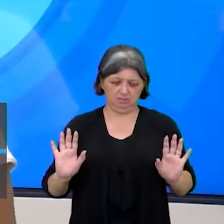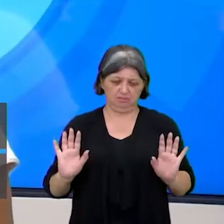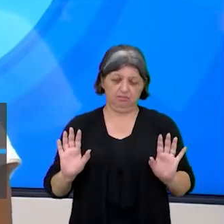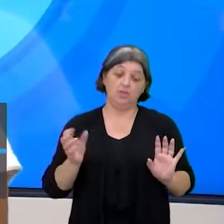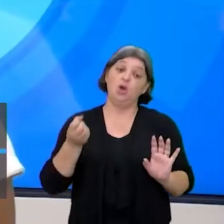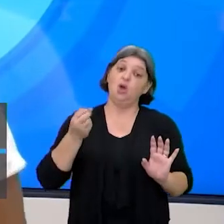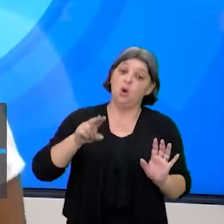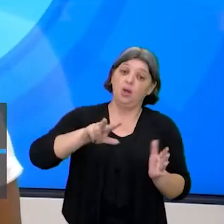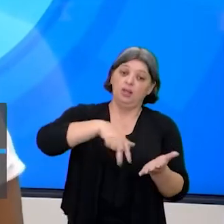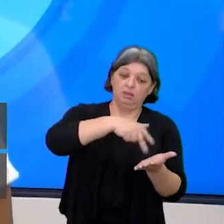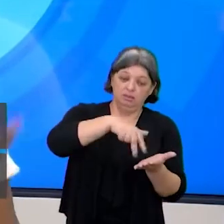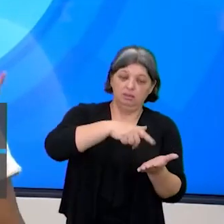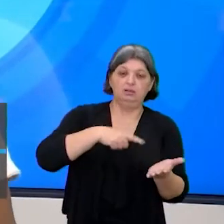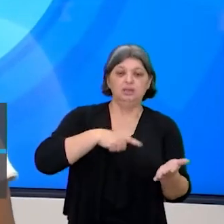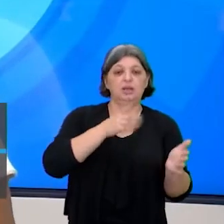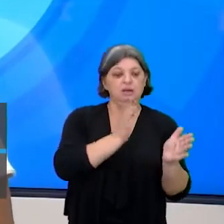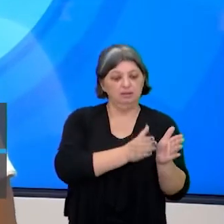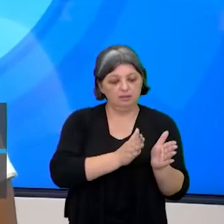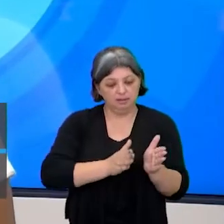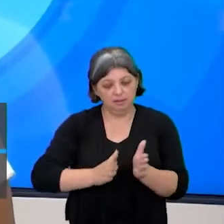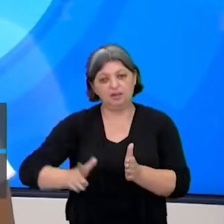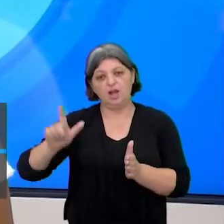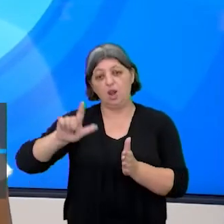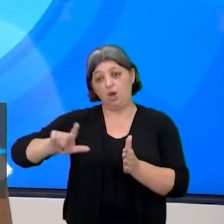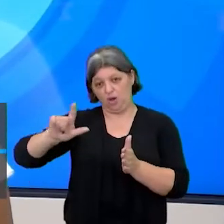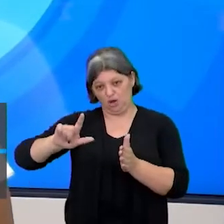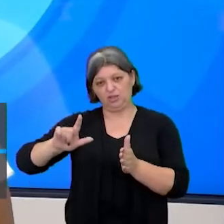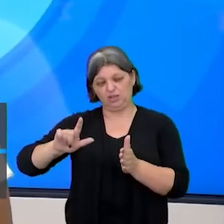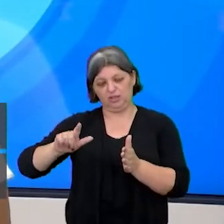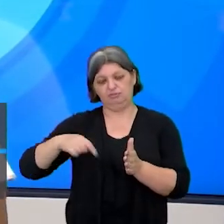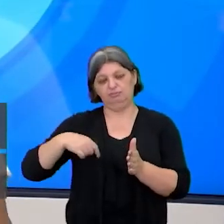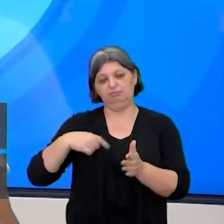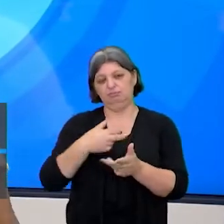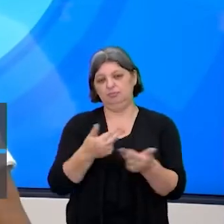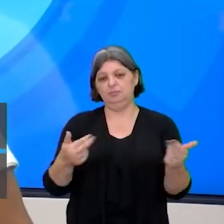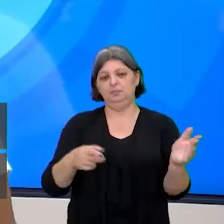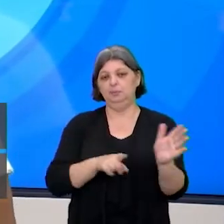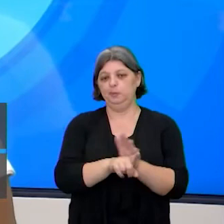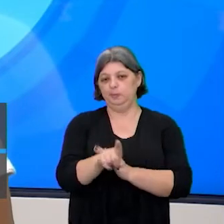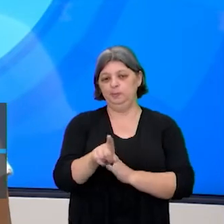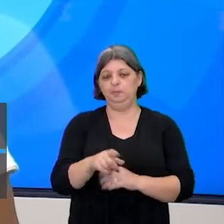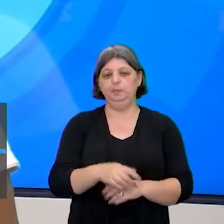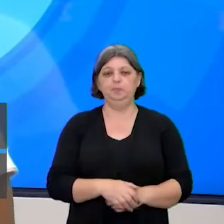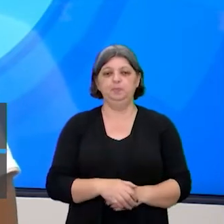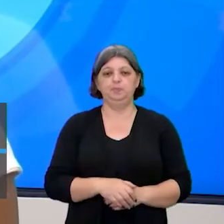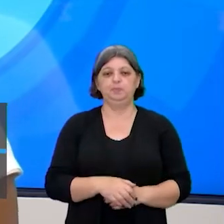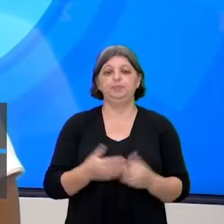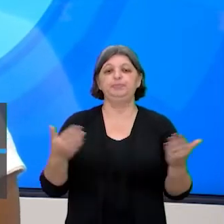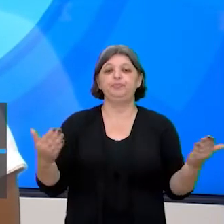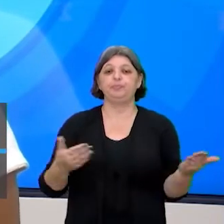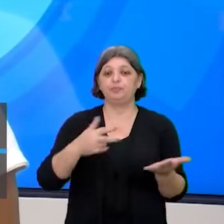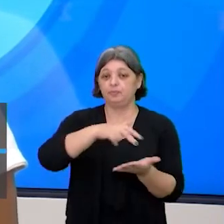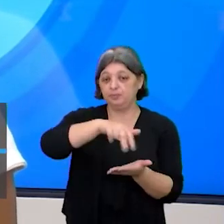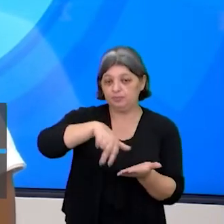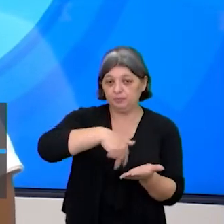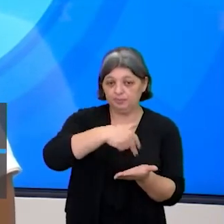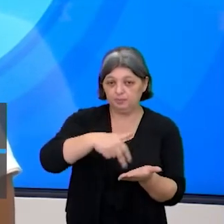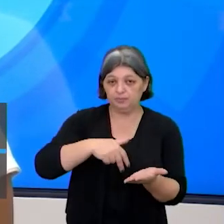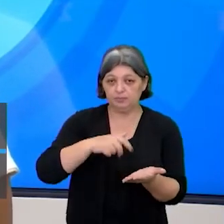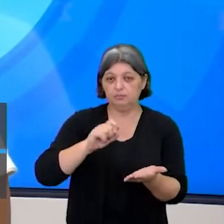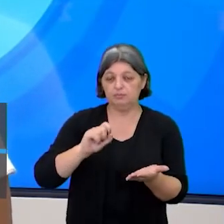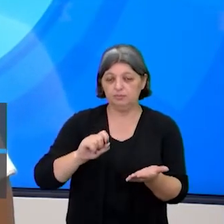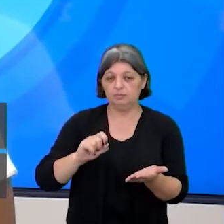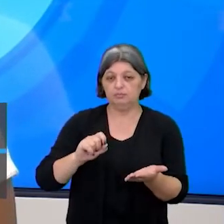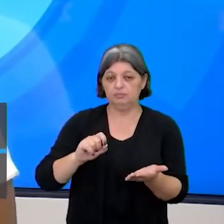uma dança ela segue uma lógica. Então, são questões que nós trabalhamos aí. Para falar sobre a questão da dança, a